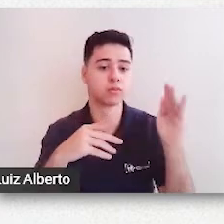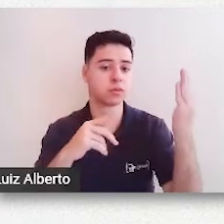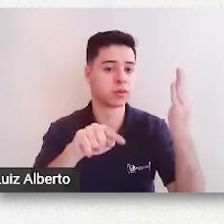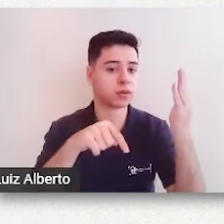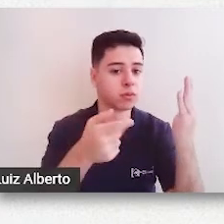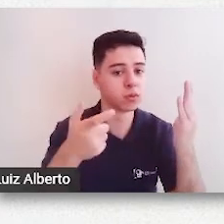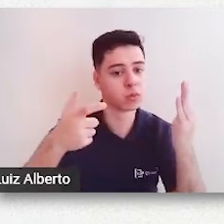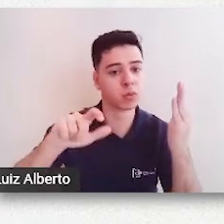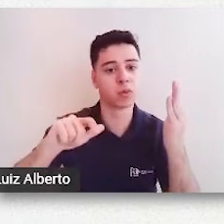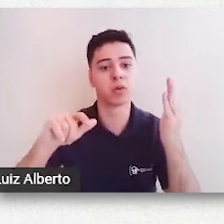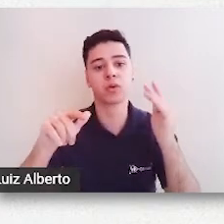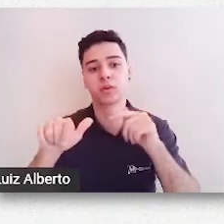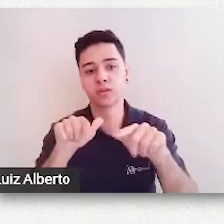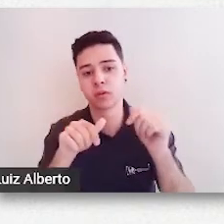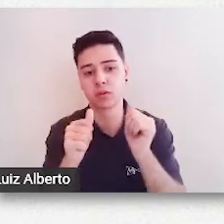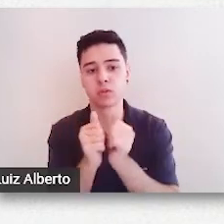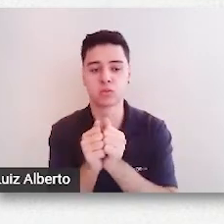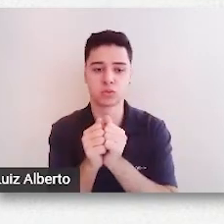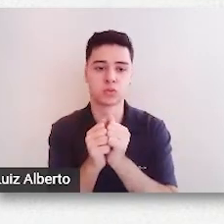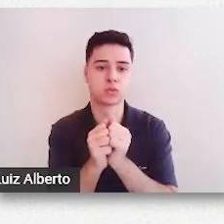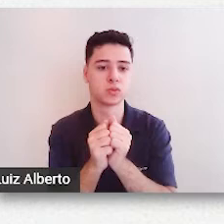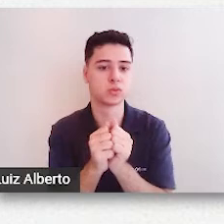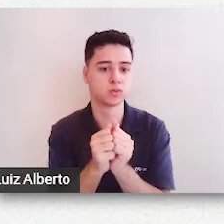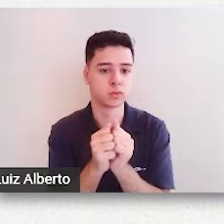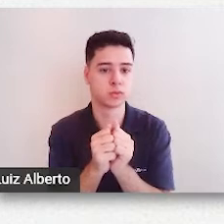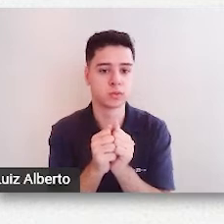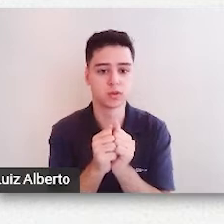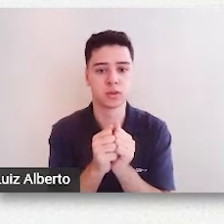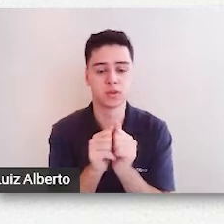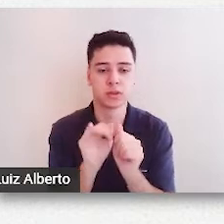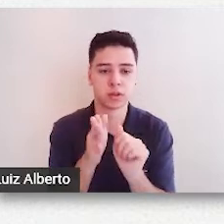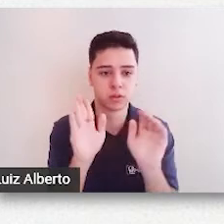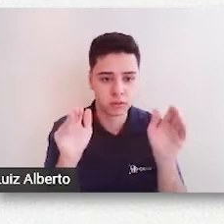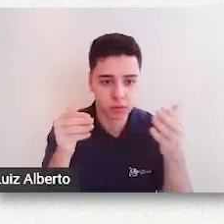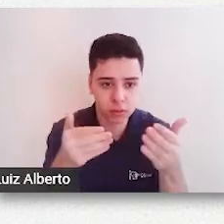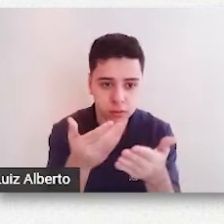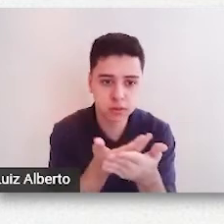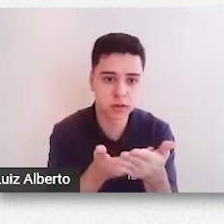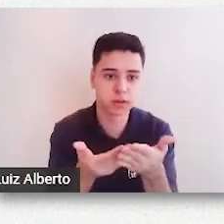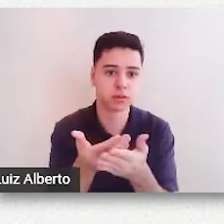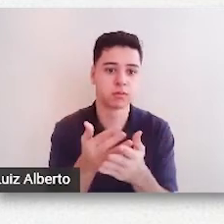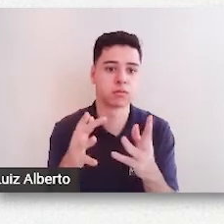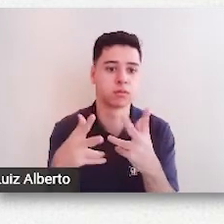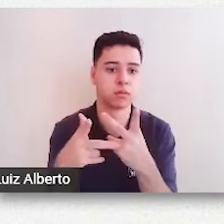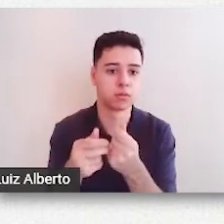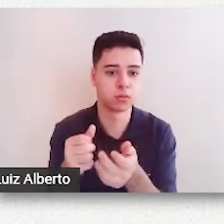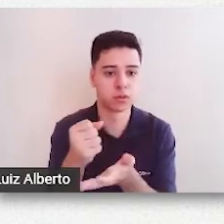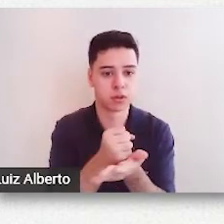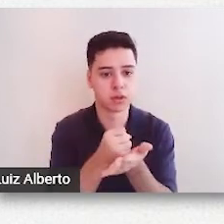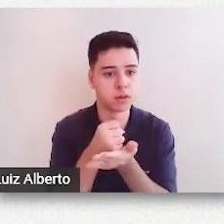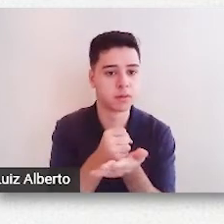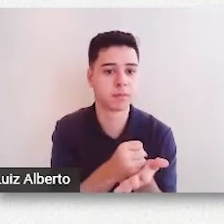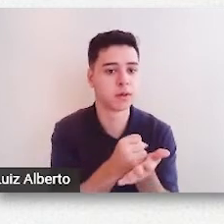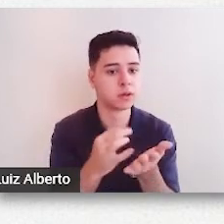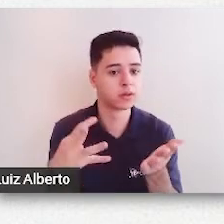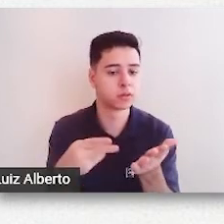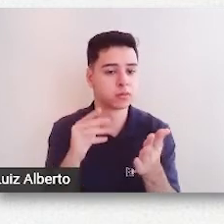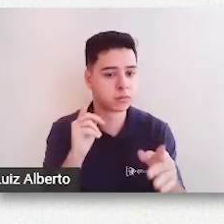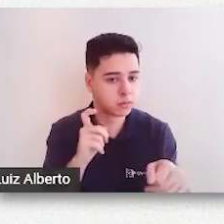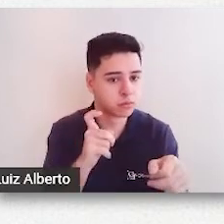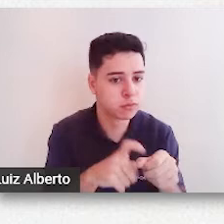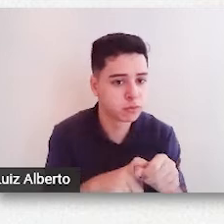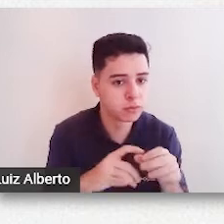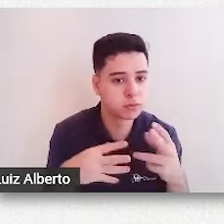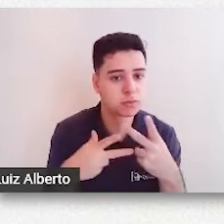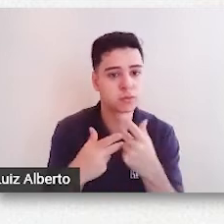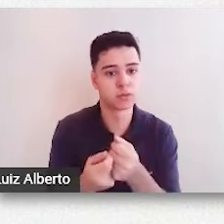artista que trabalhava com ele, que já ia ficar por conta do tratamento da base dessa madeira para aplicar as